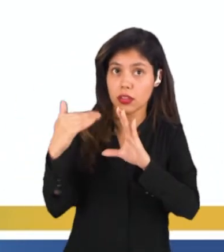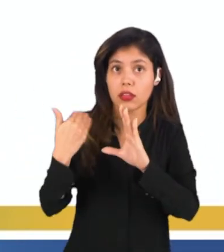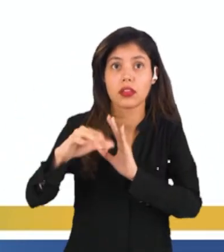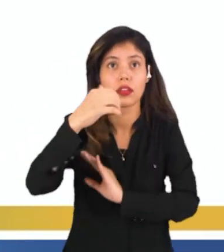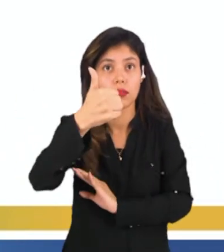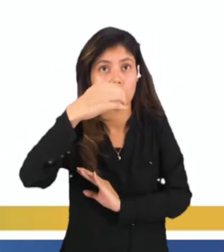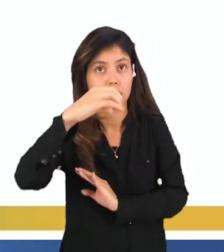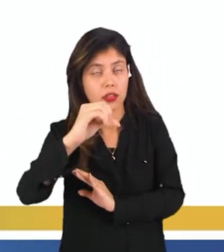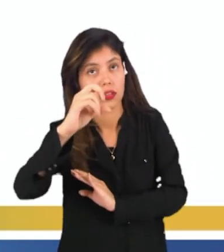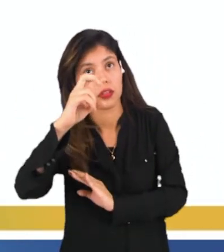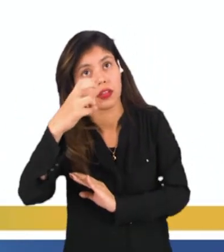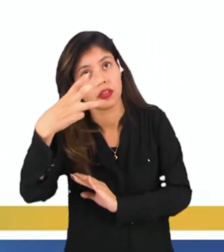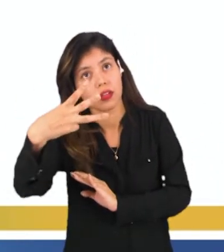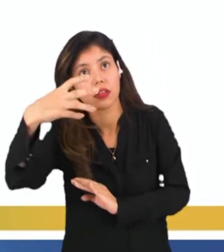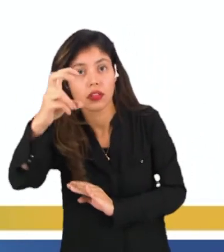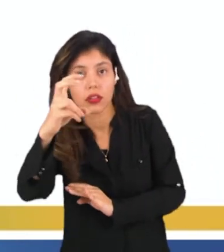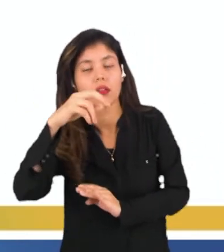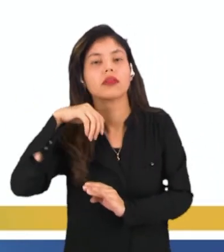em